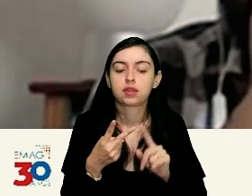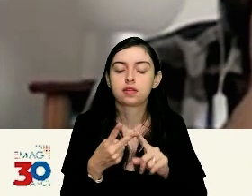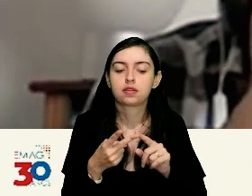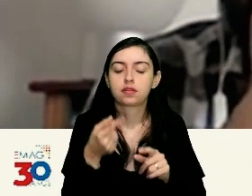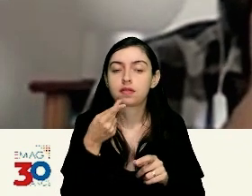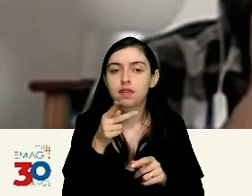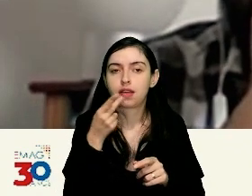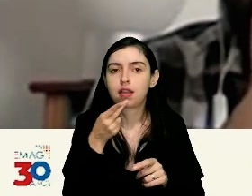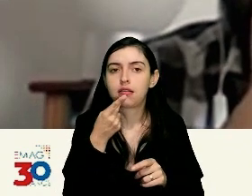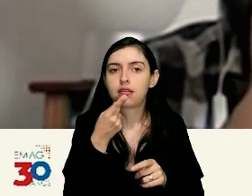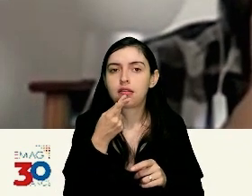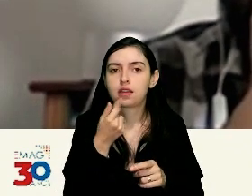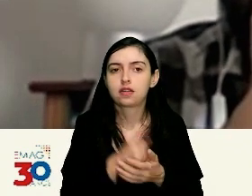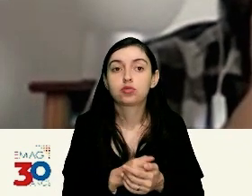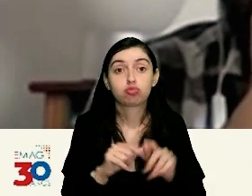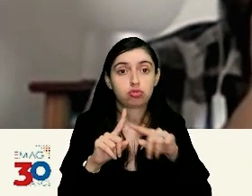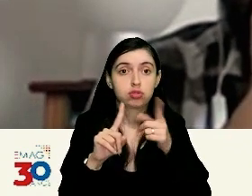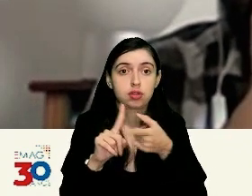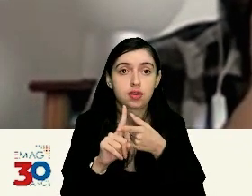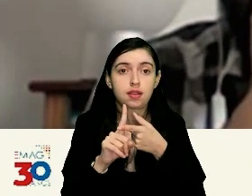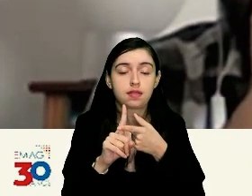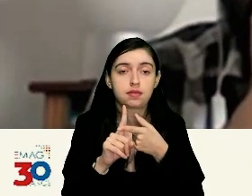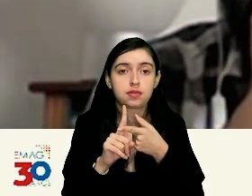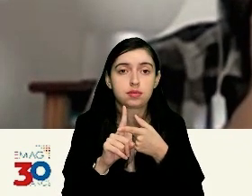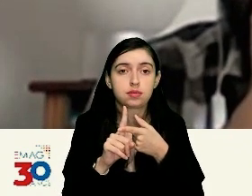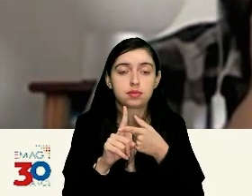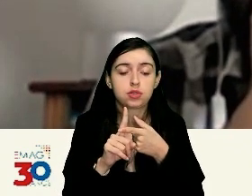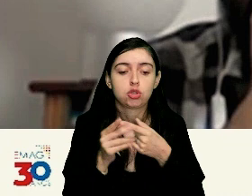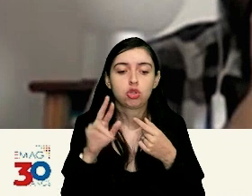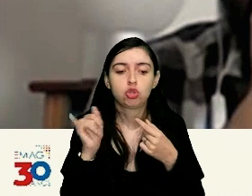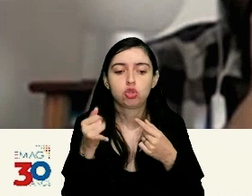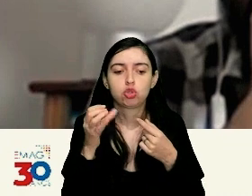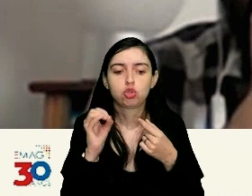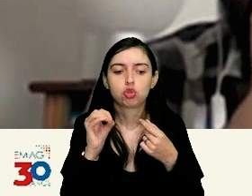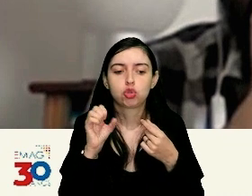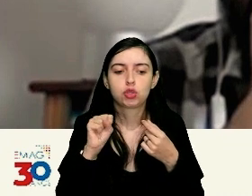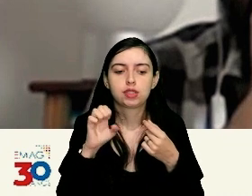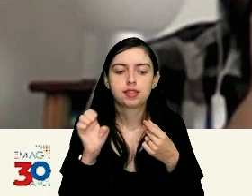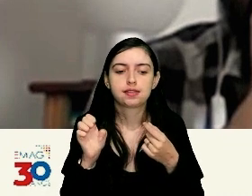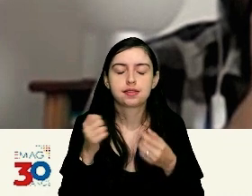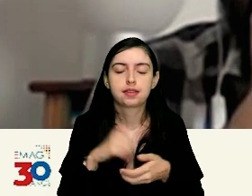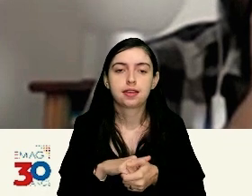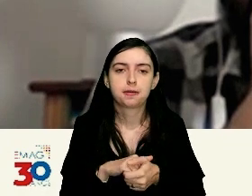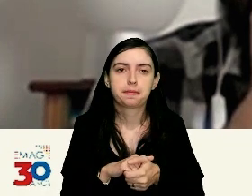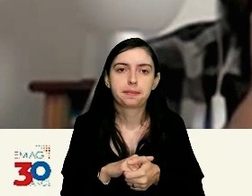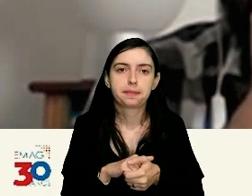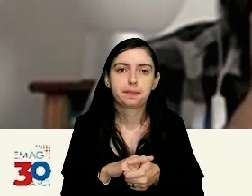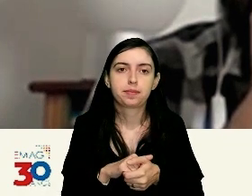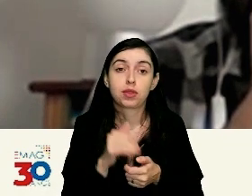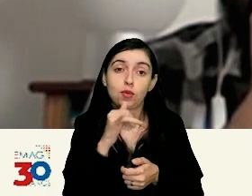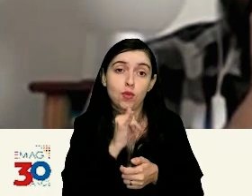estão grávidos e que José Renato Rodrigues, né? E que o exemplo prático de uma